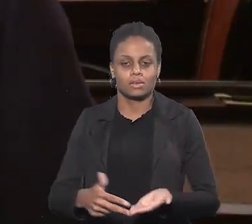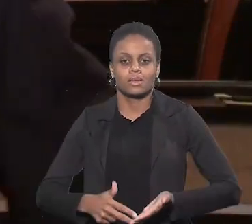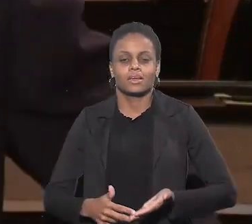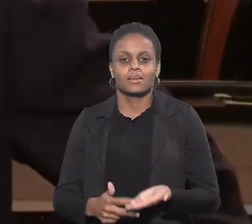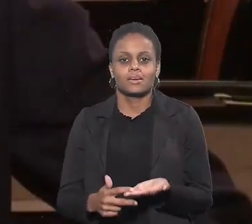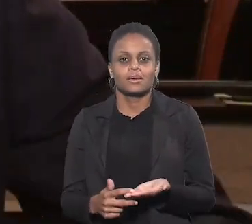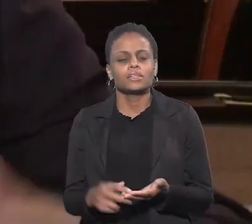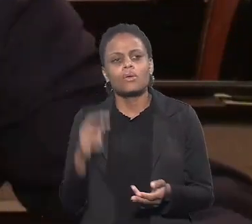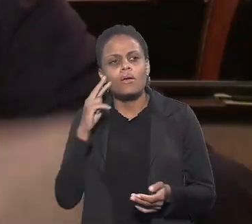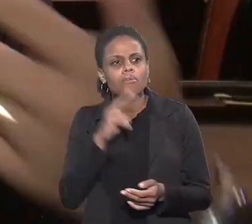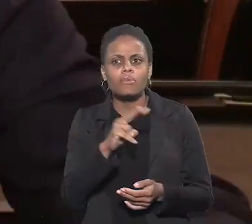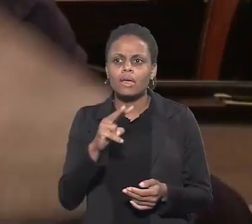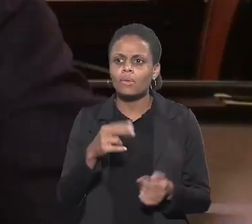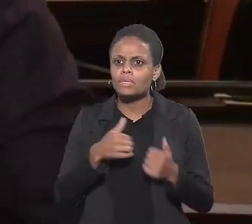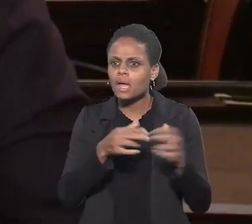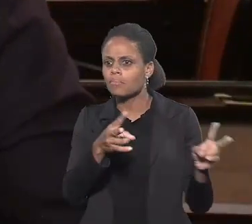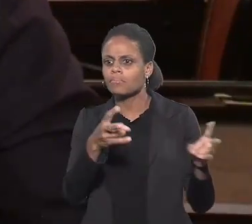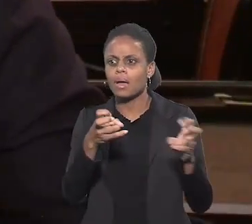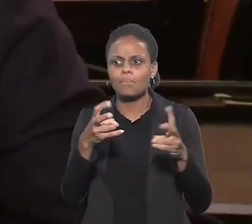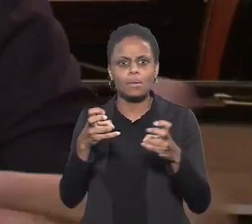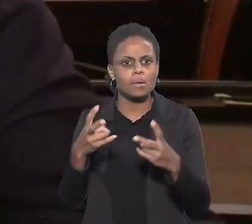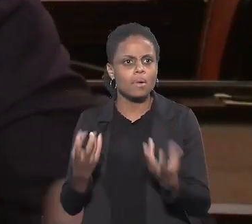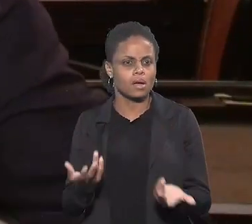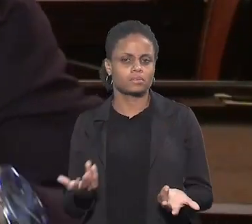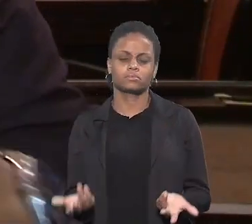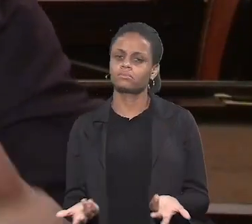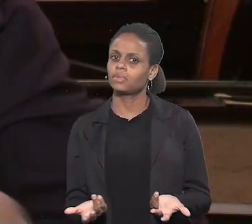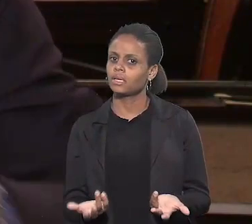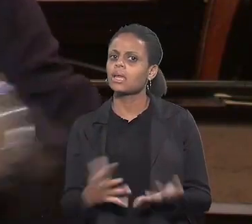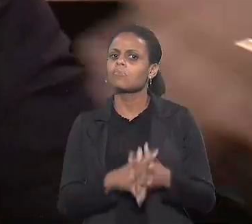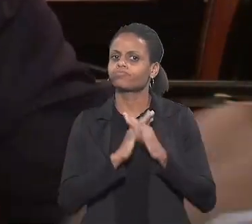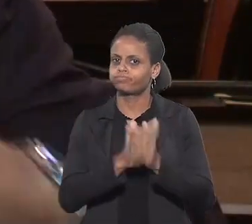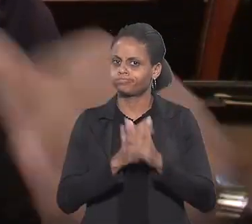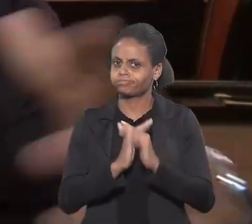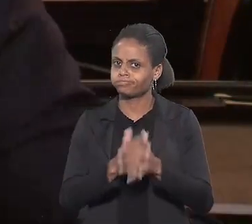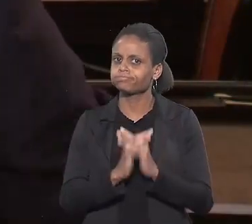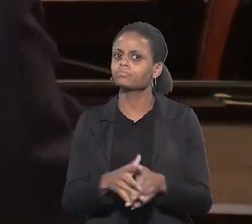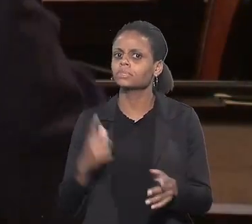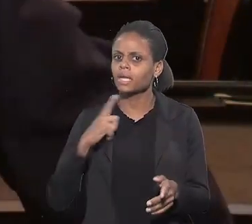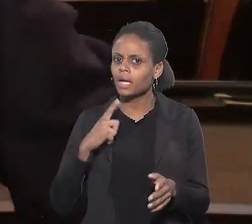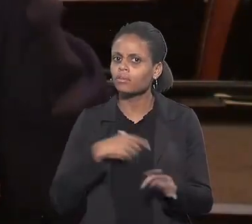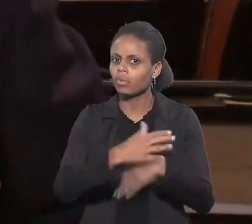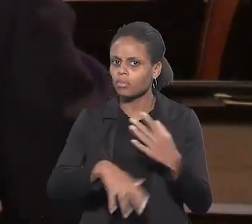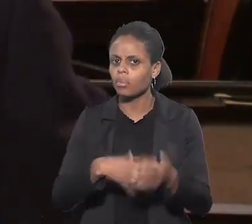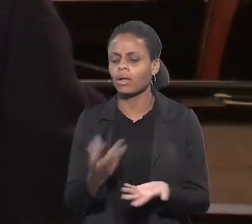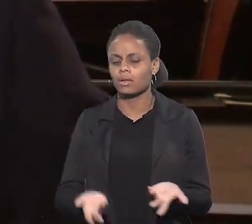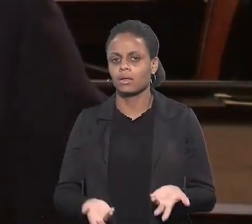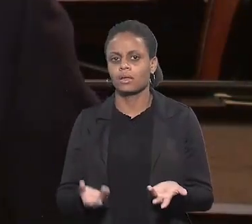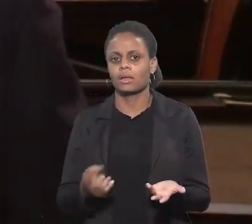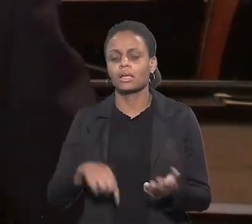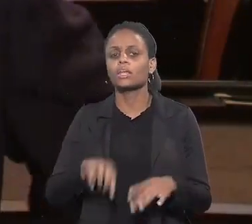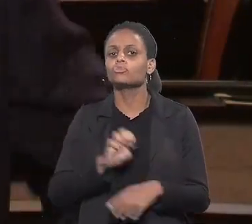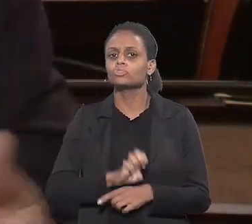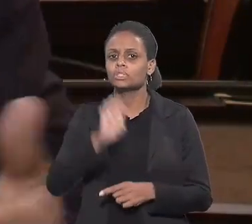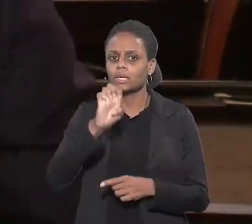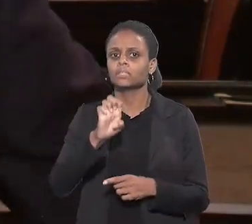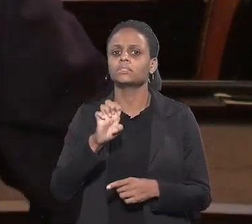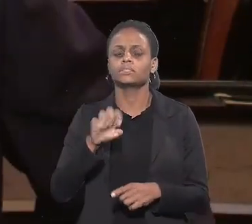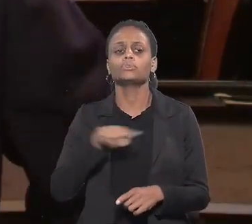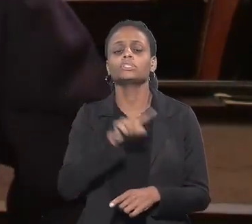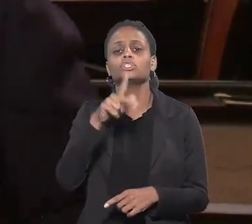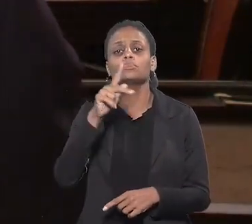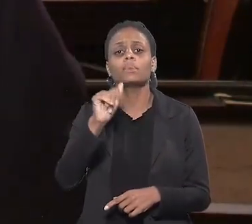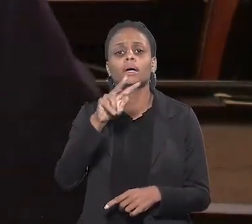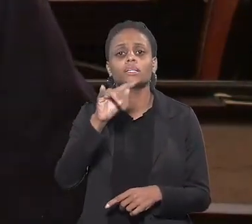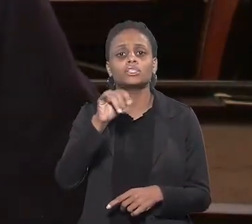atingido. E ali eu comecei a observar que está tendo uma desorganização danada em nosso estado com